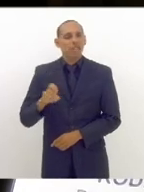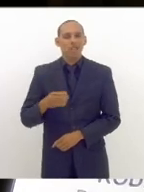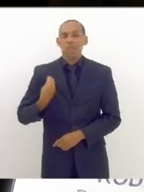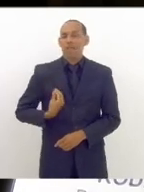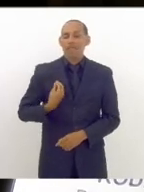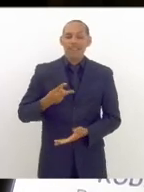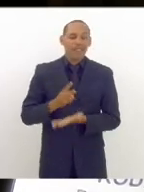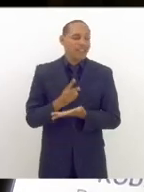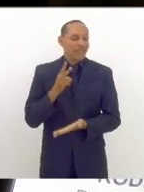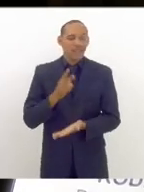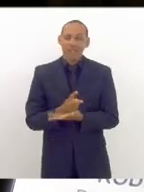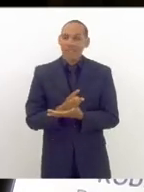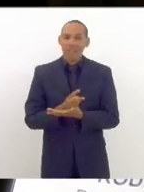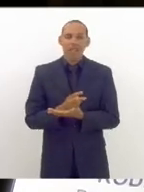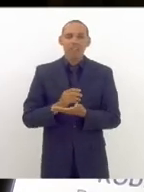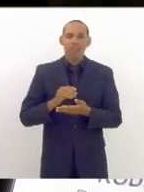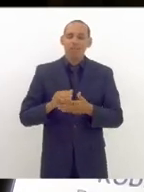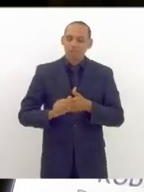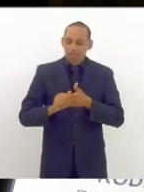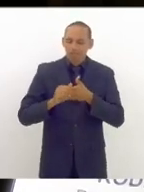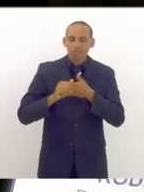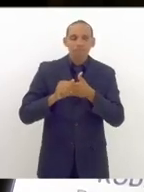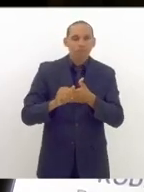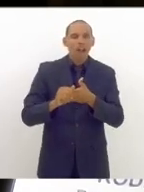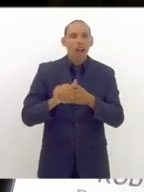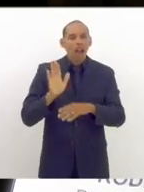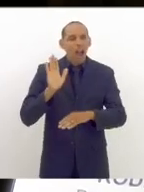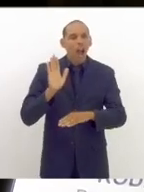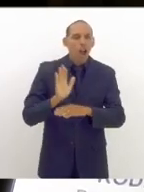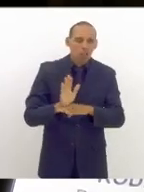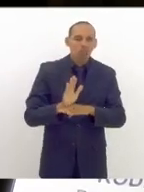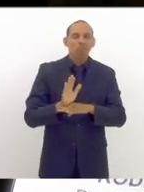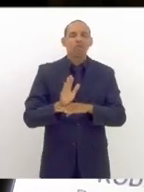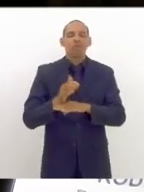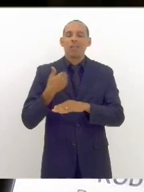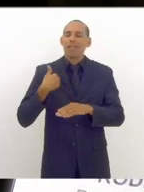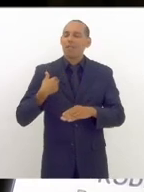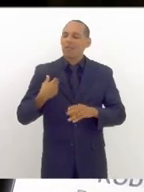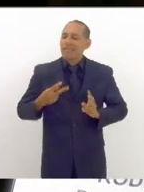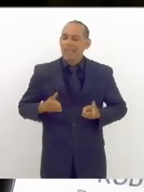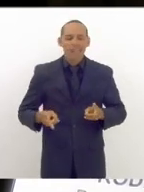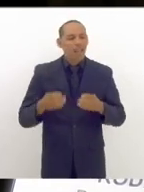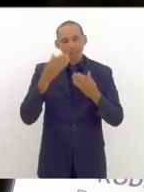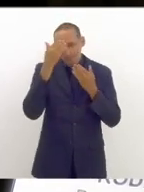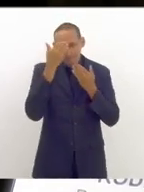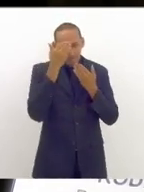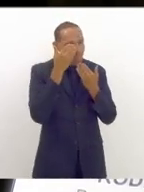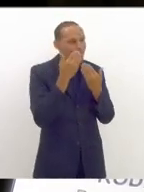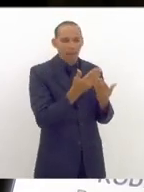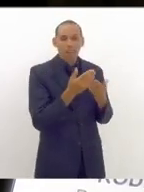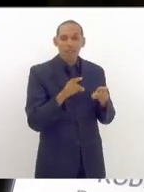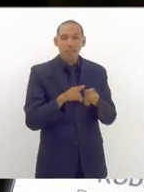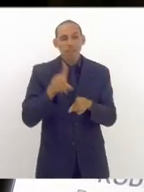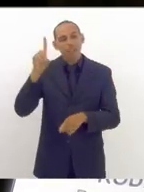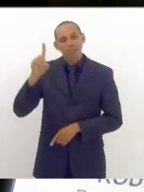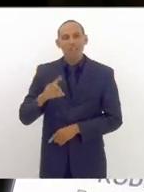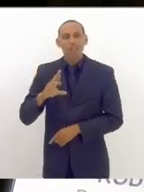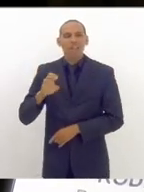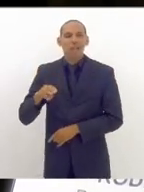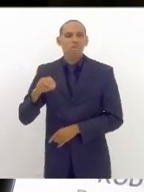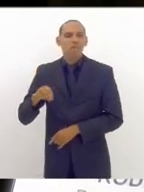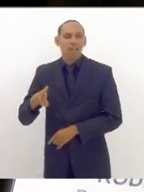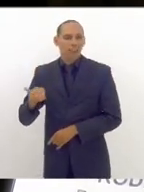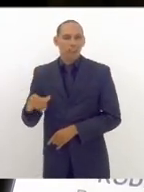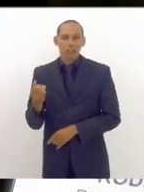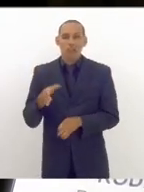sempre com a mão estendida para nos ajudar, e eu serei imensamente grato, bem como toda a diretoria do Cremerge, todos os